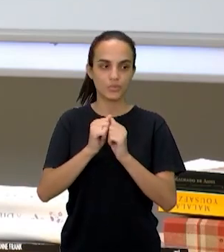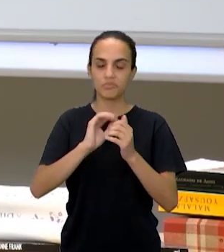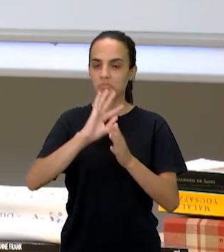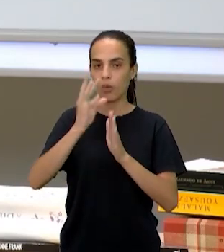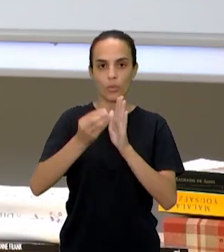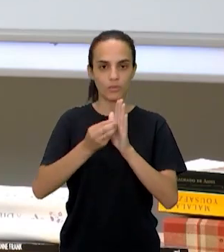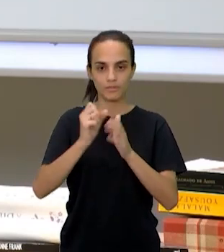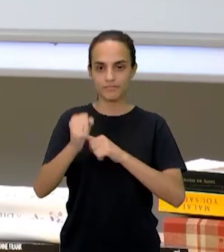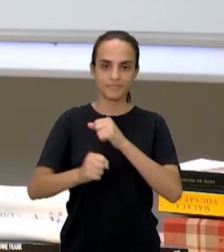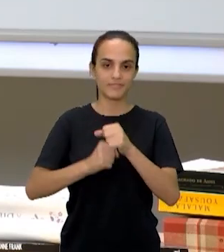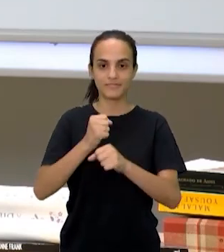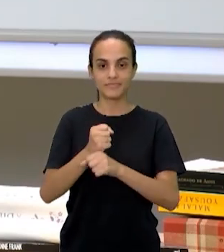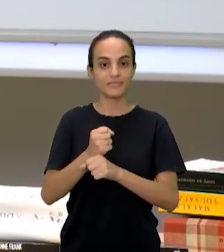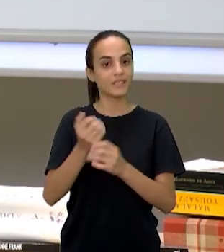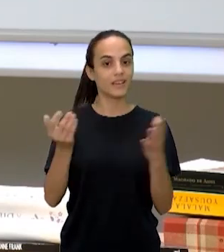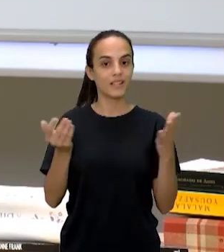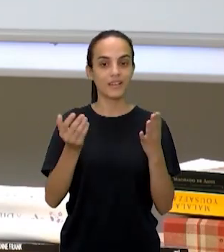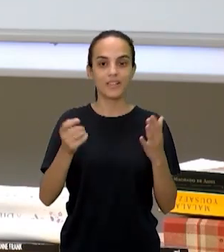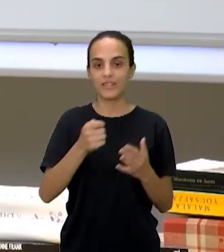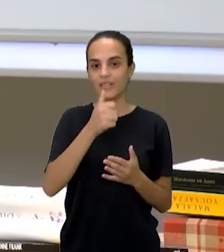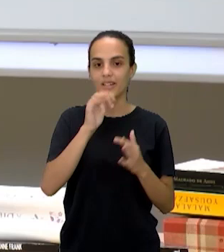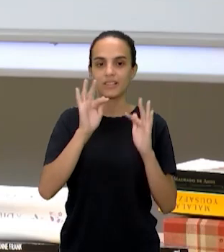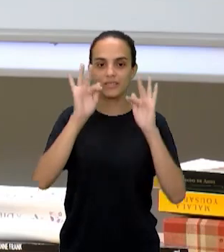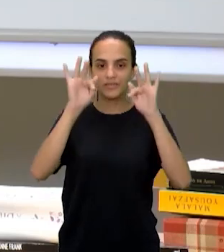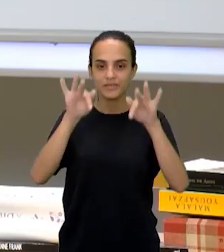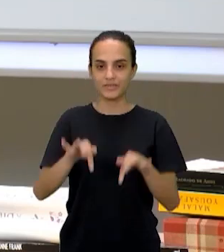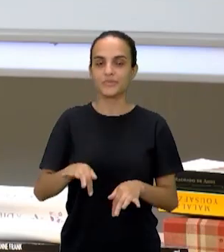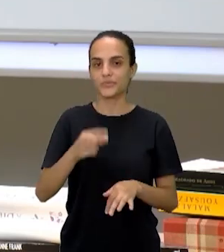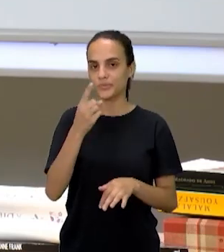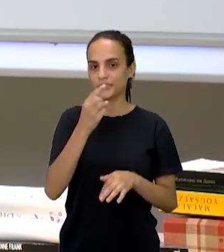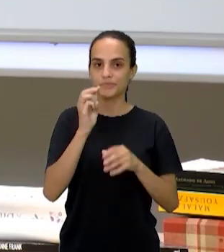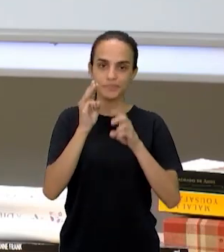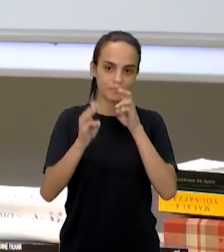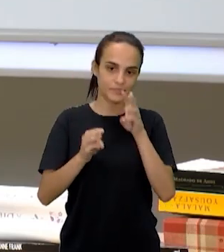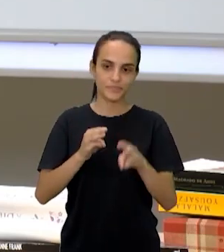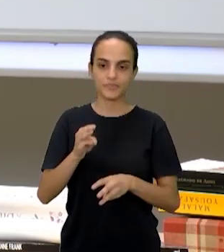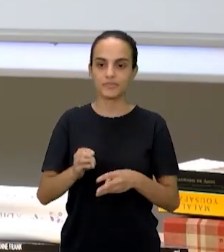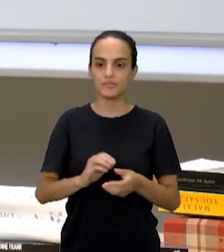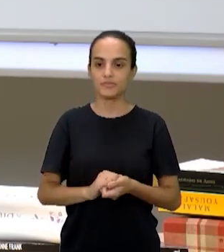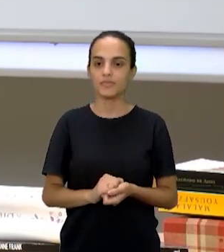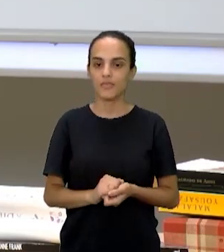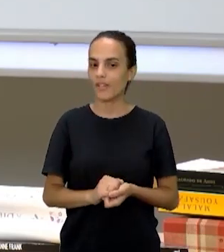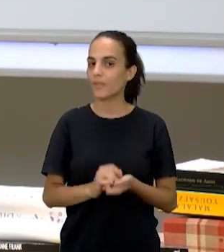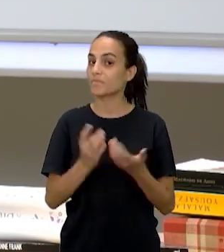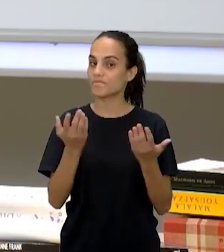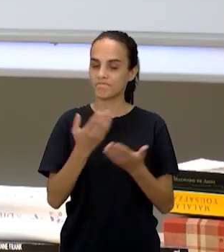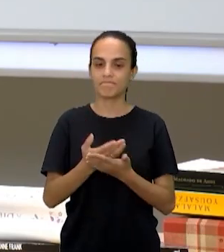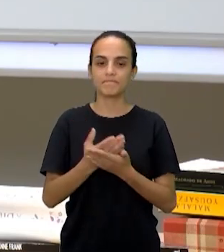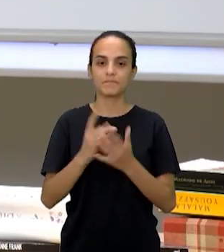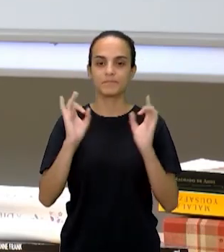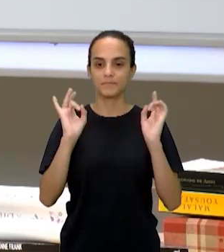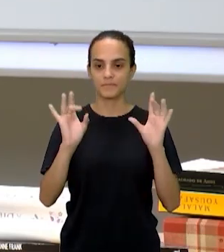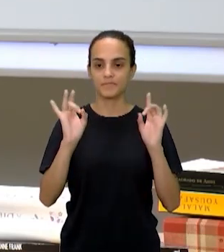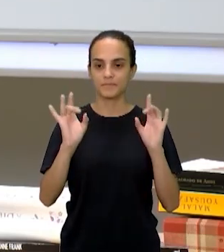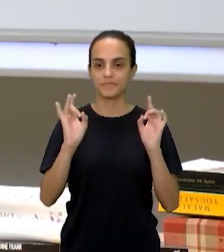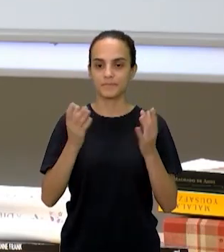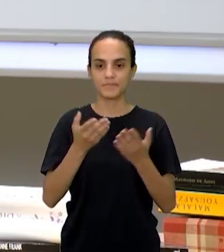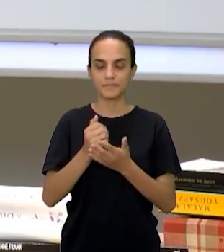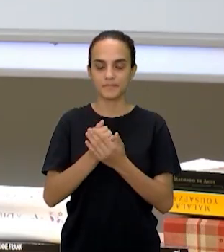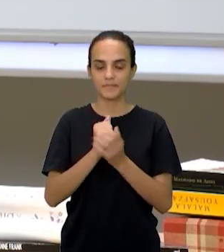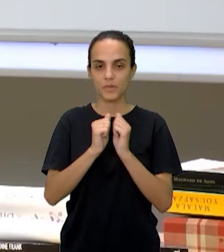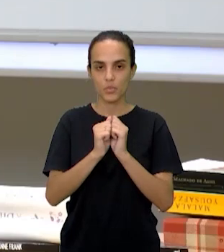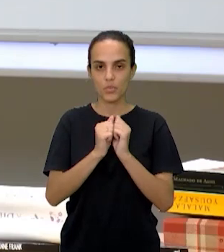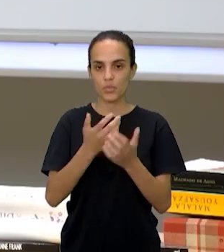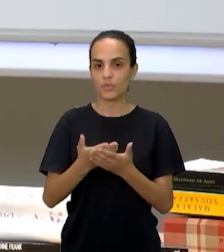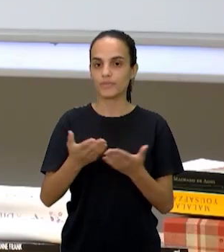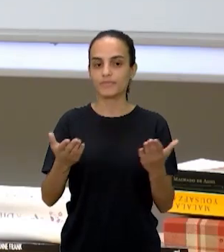ao final, né, de um semestre juntamente com vocês e a gente tem uma aula aí muito especial para trabalhar com vocês hoje. A gente trabalha